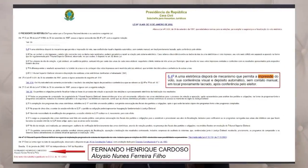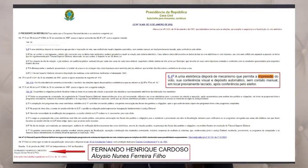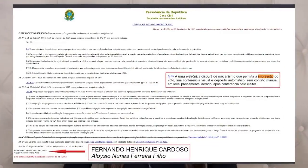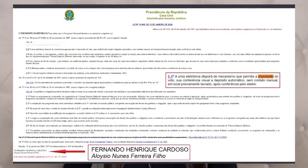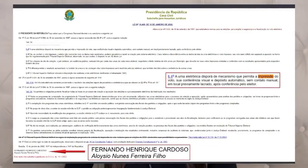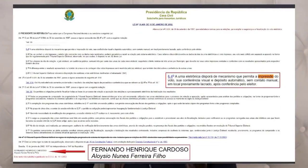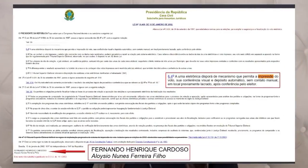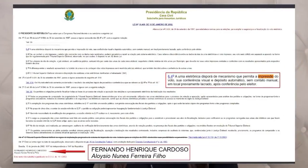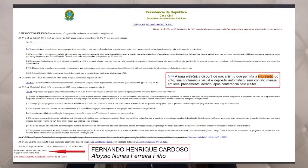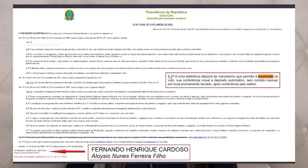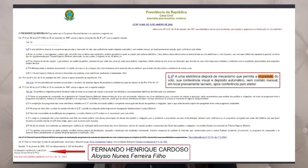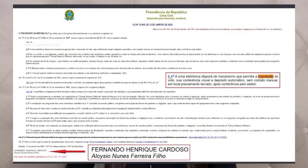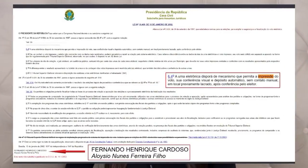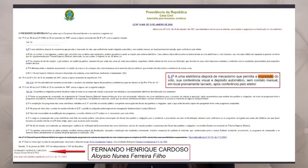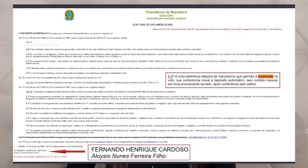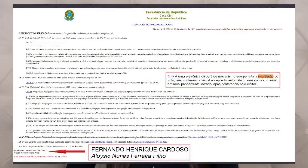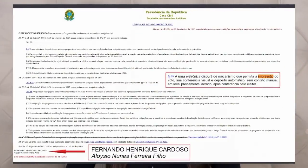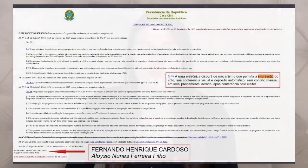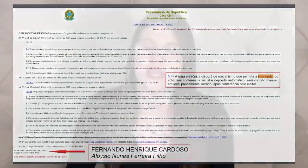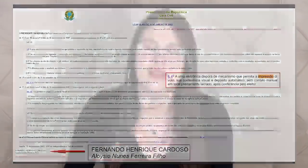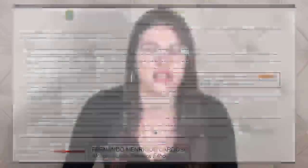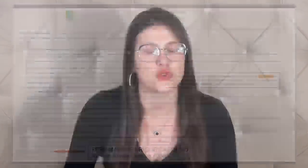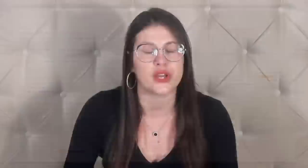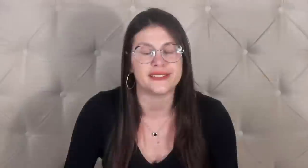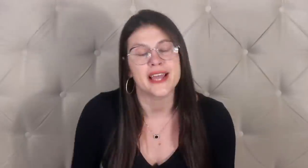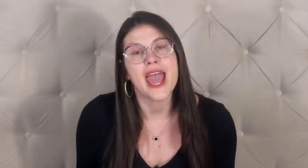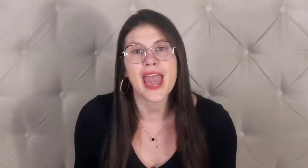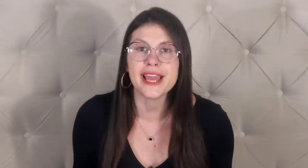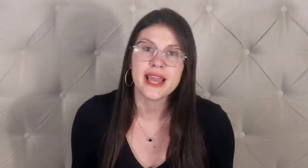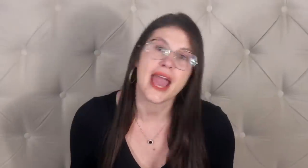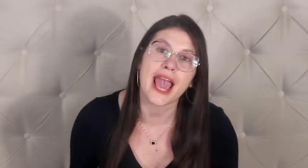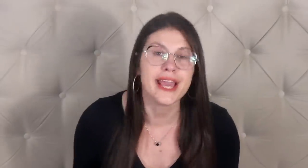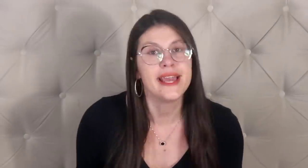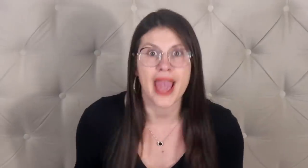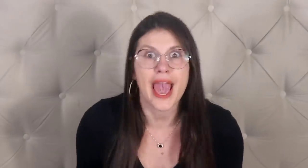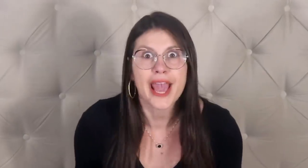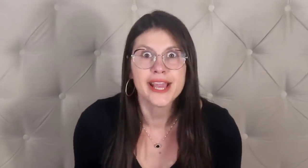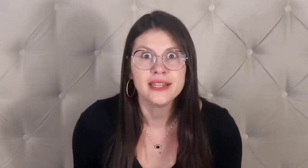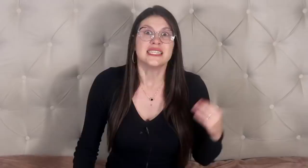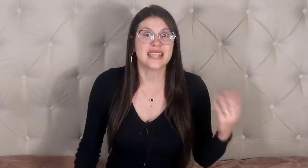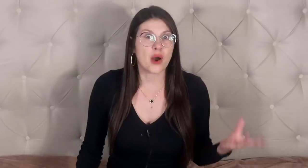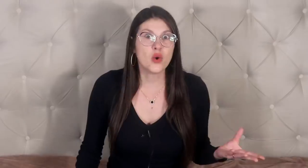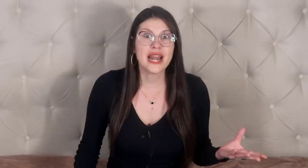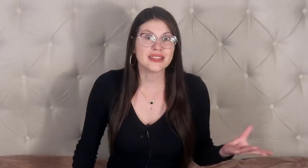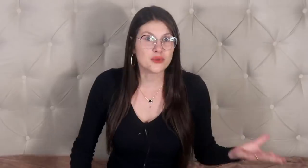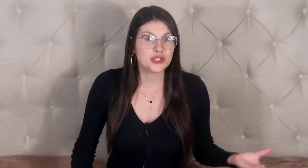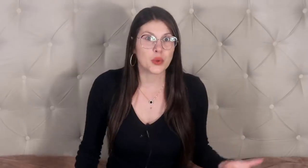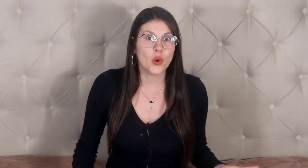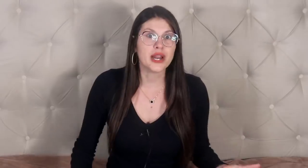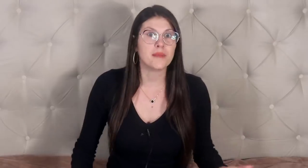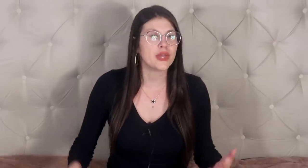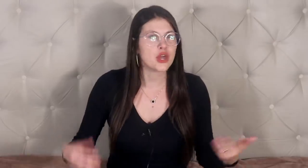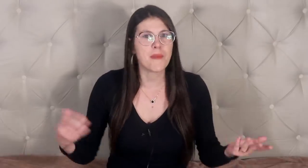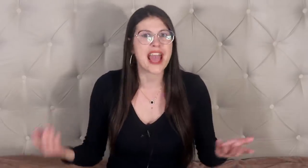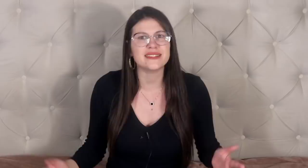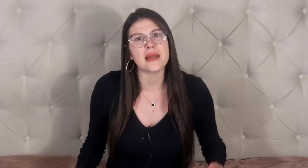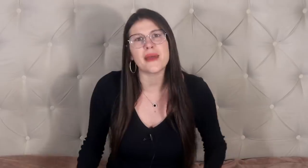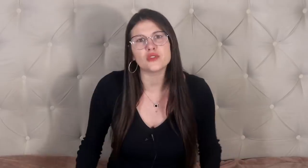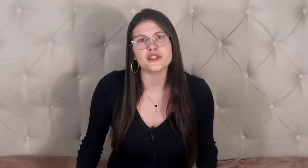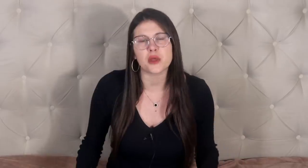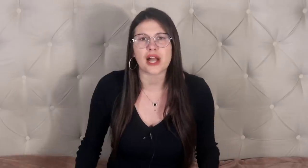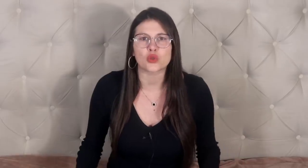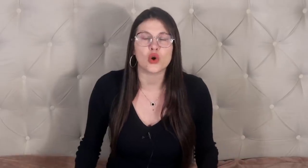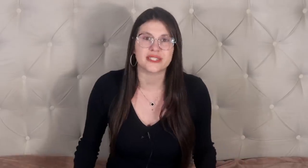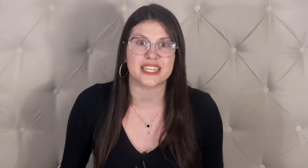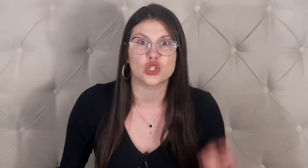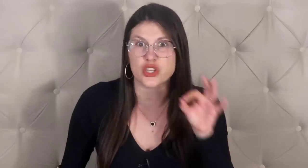senhor sancionou uma lei que obrigava o voto impresso nas eleições? Hein? Se a urna é tão segura, por que que o PSDB